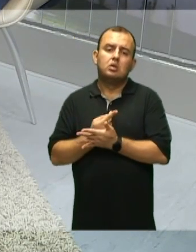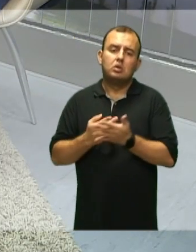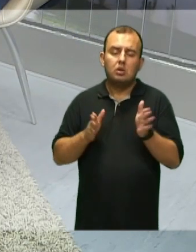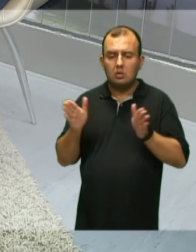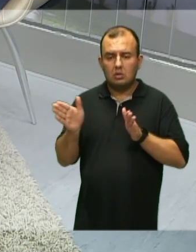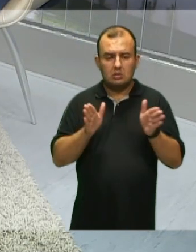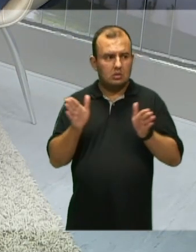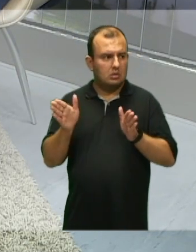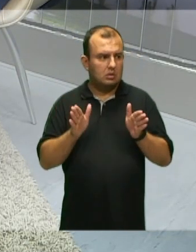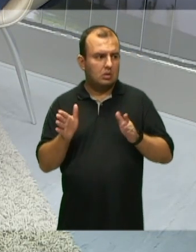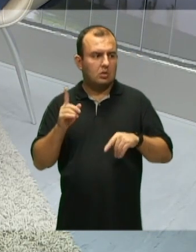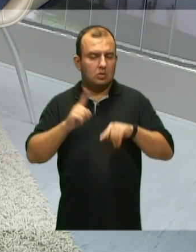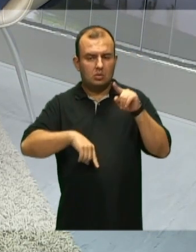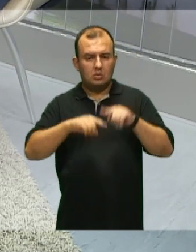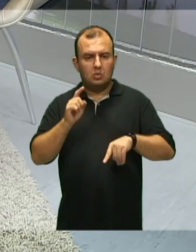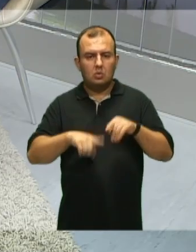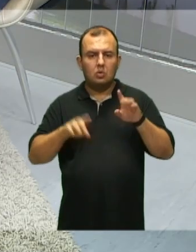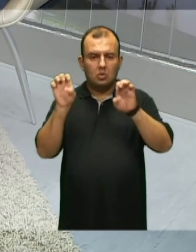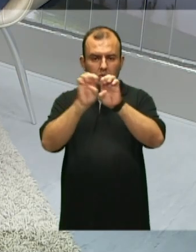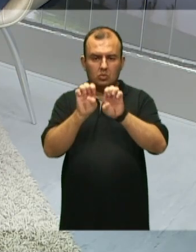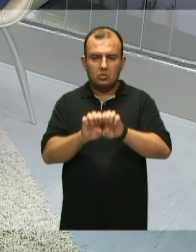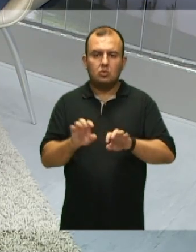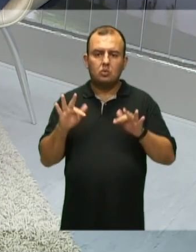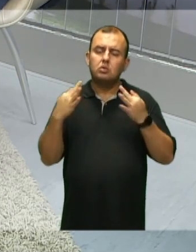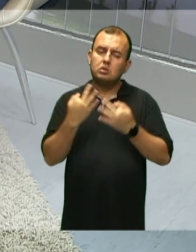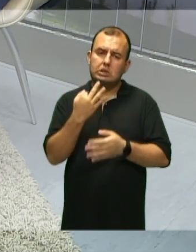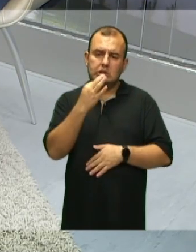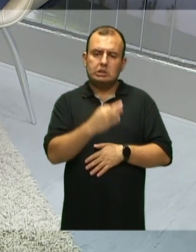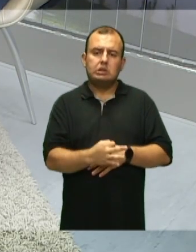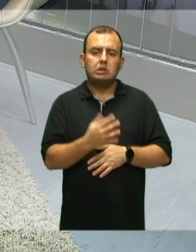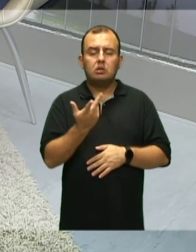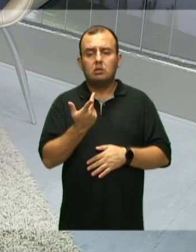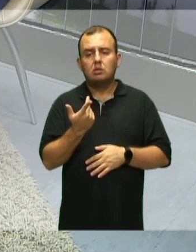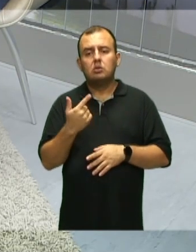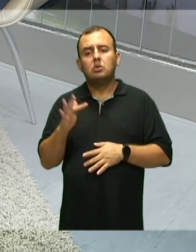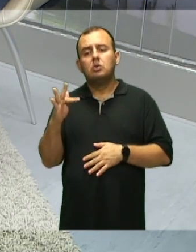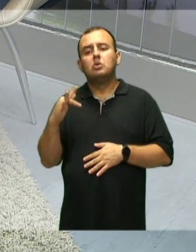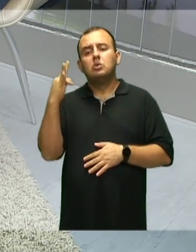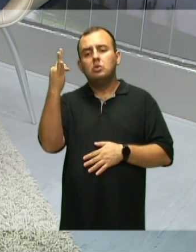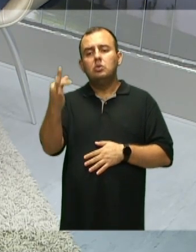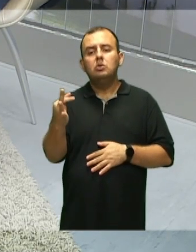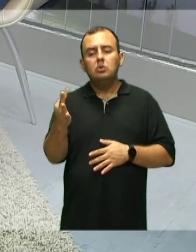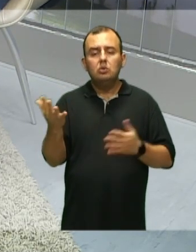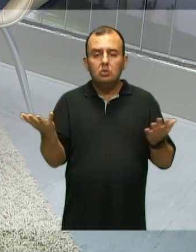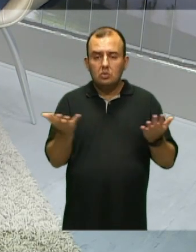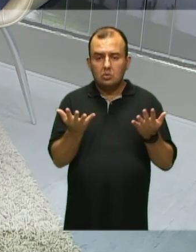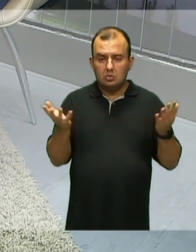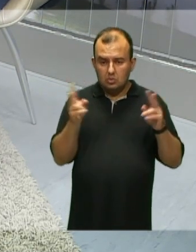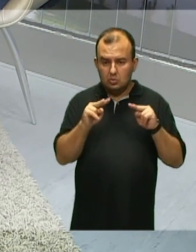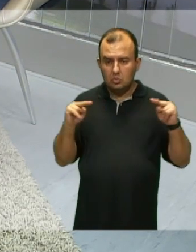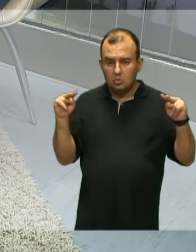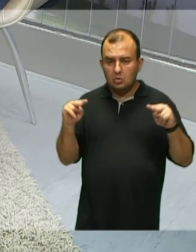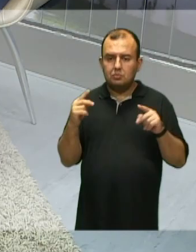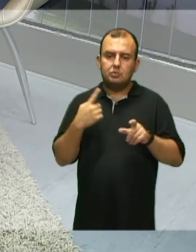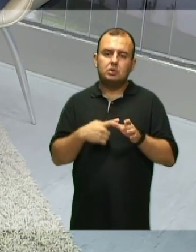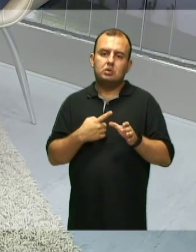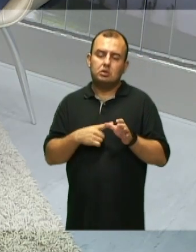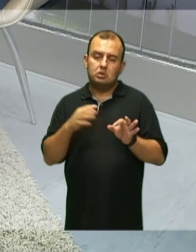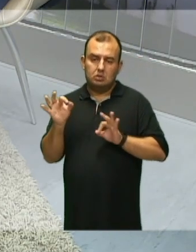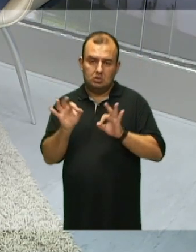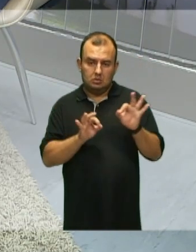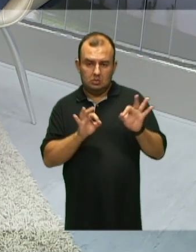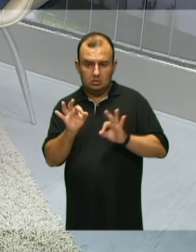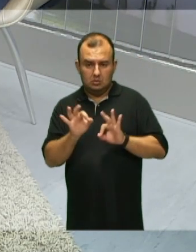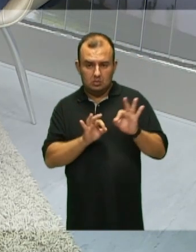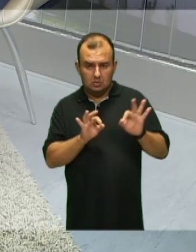ferramenta ou até mesmo alguma estrutura familiar exatamente aí quando eu falo Ahí o futuro nós estamos olhando para uma cidade planejada